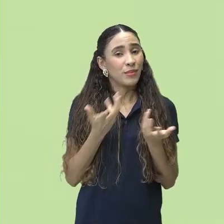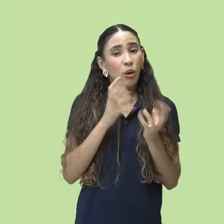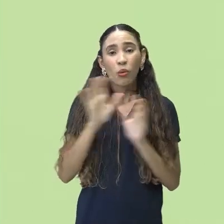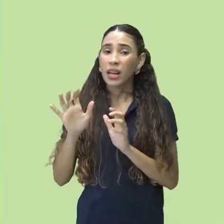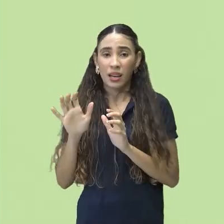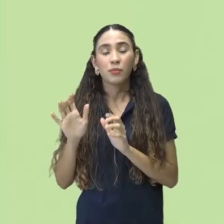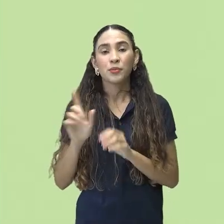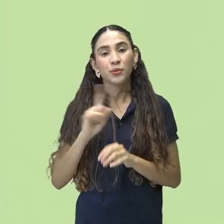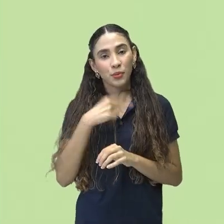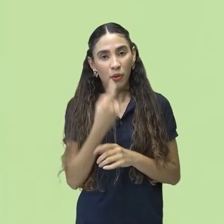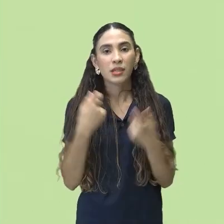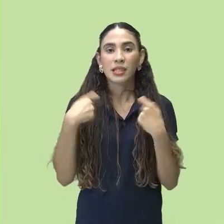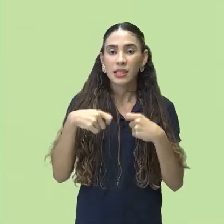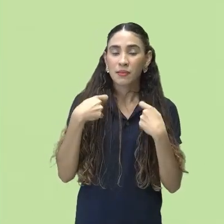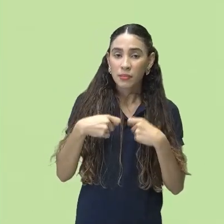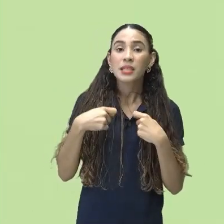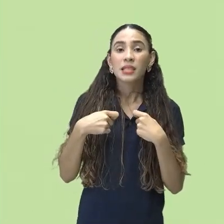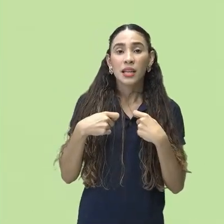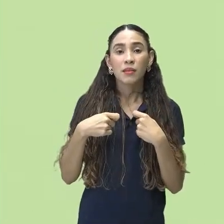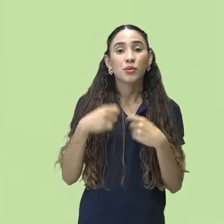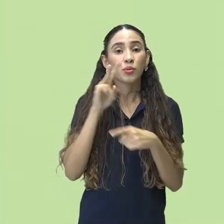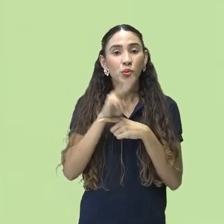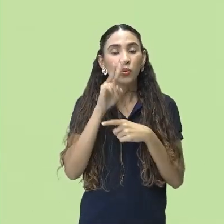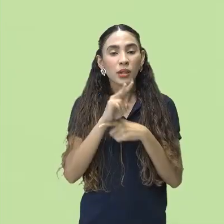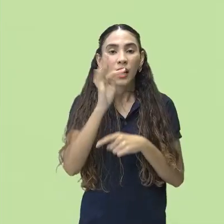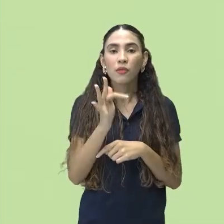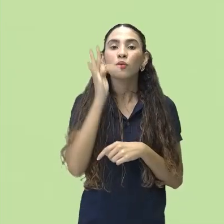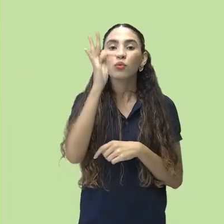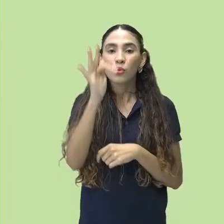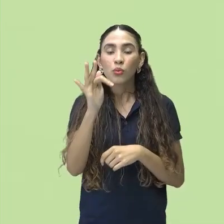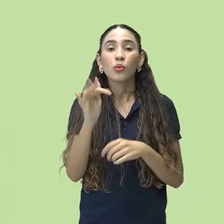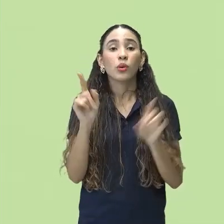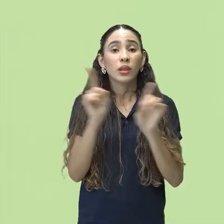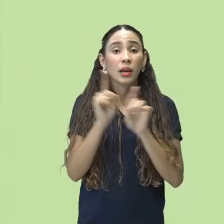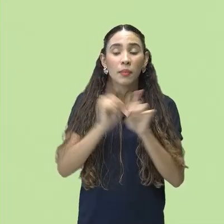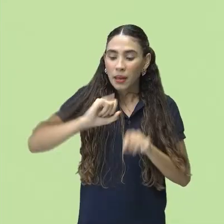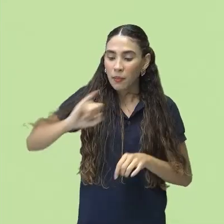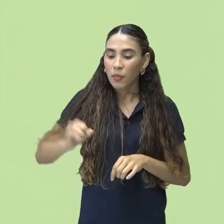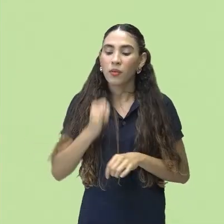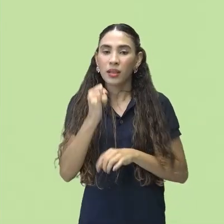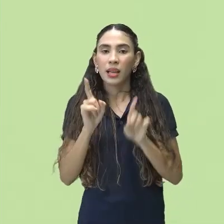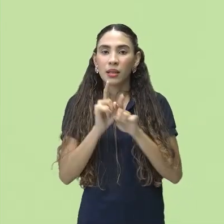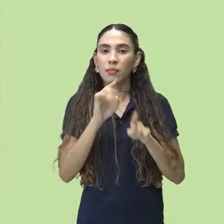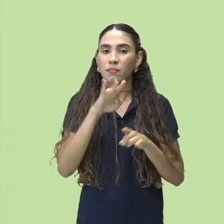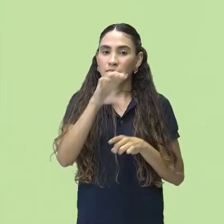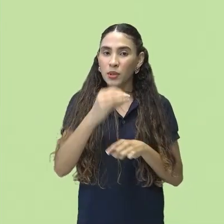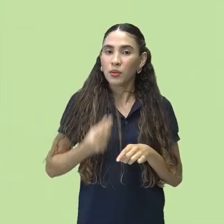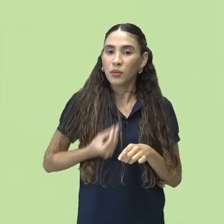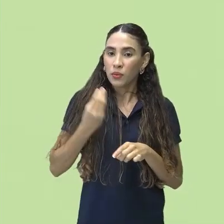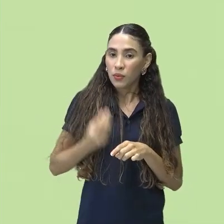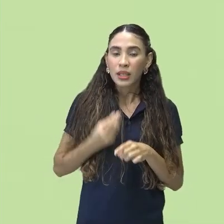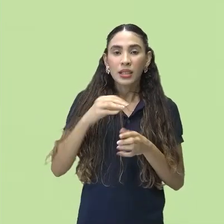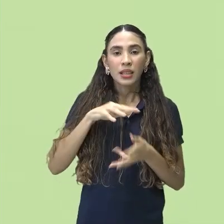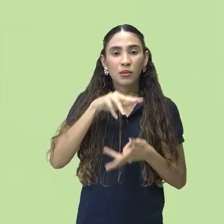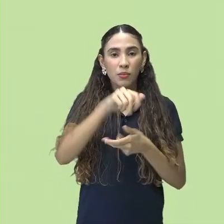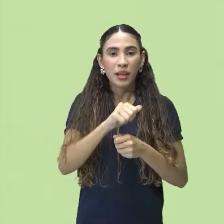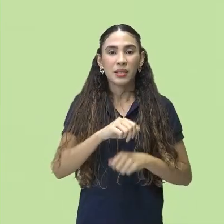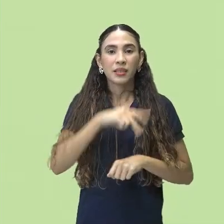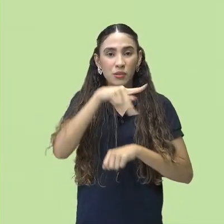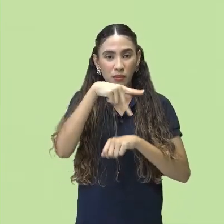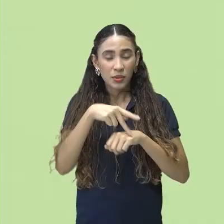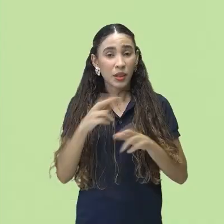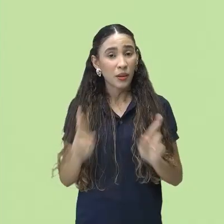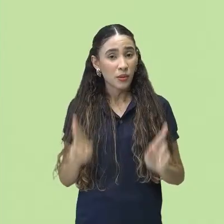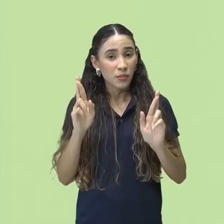queremos. Nós queremos que as gerações futuras também possam ver e aproveitar da biodiversidade existente no nosso país.